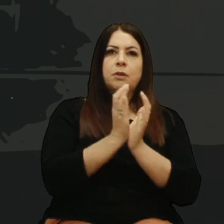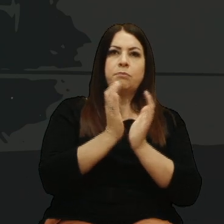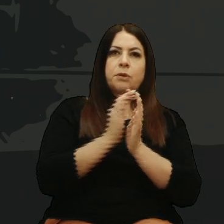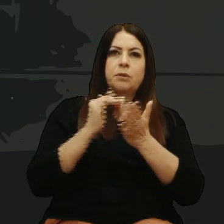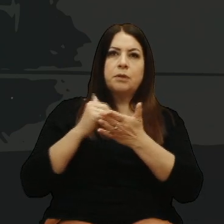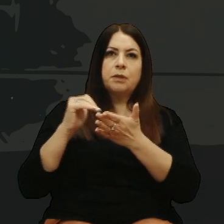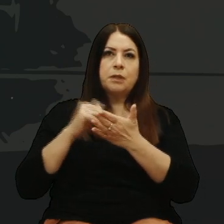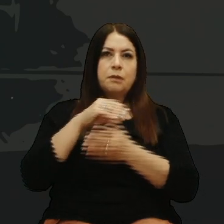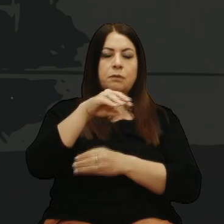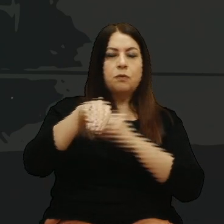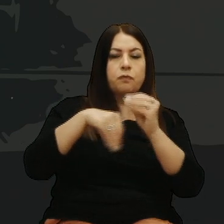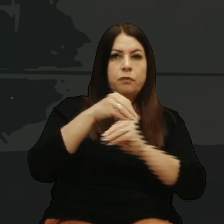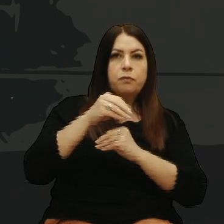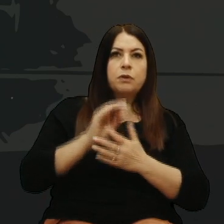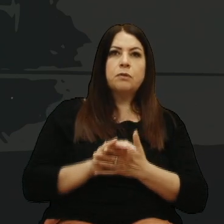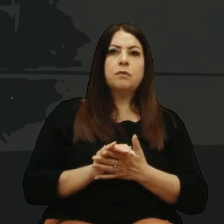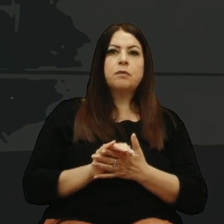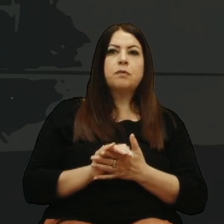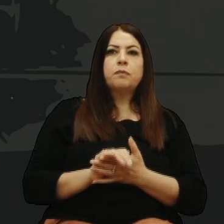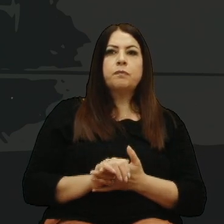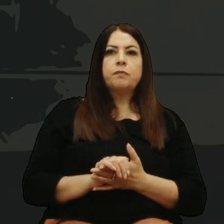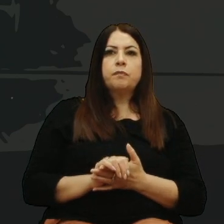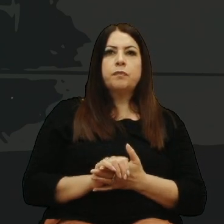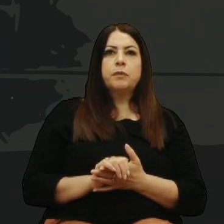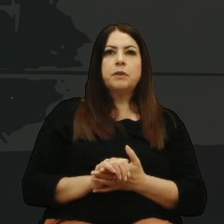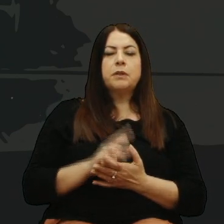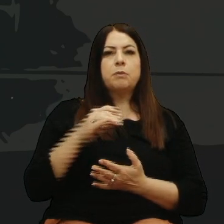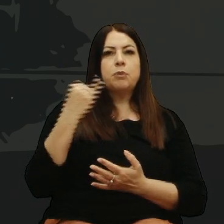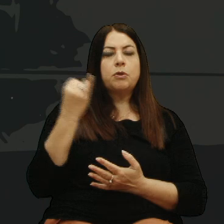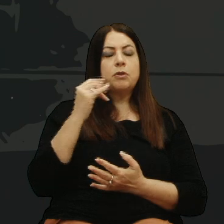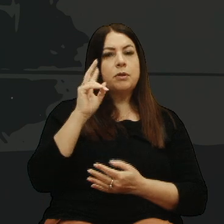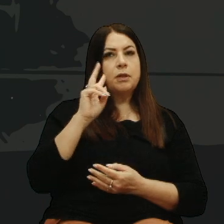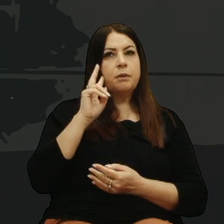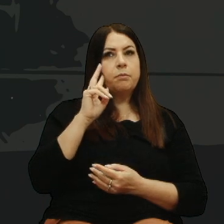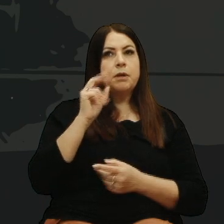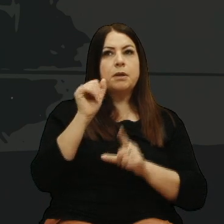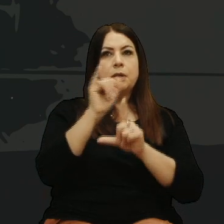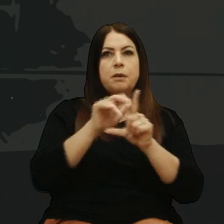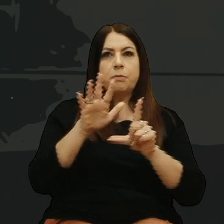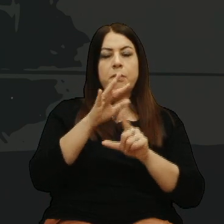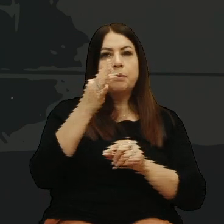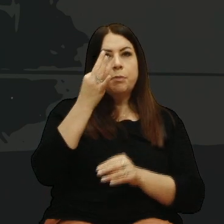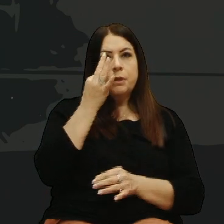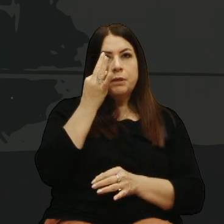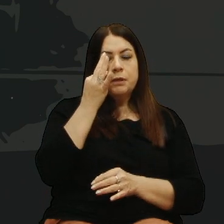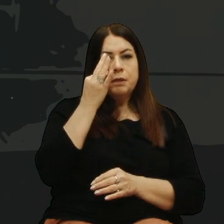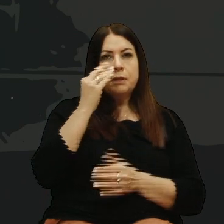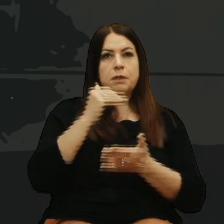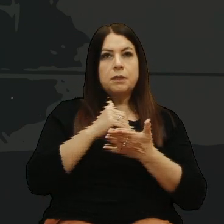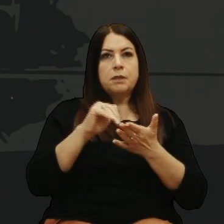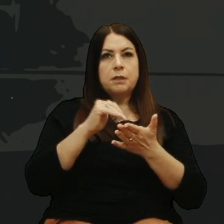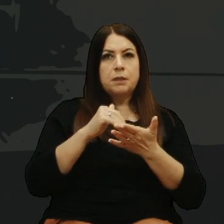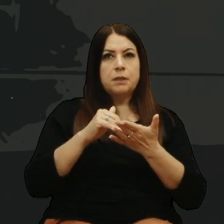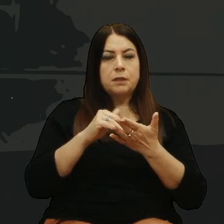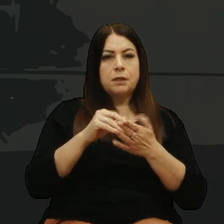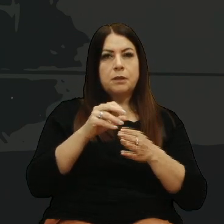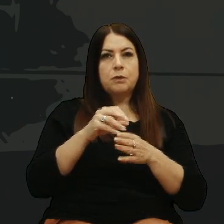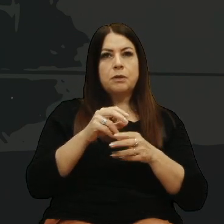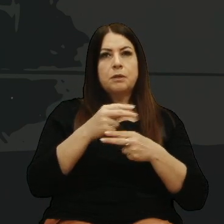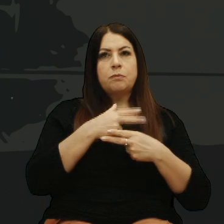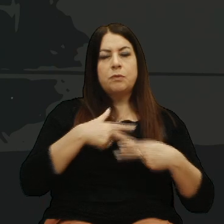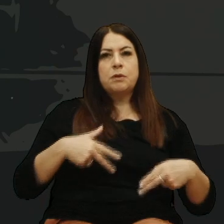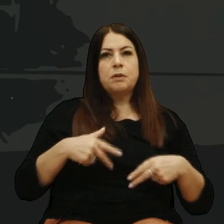secretários envolvidos, e do qual vale lembrar ali, conforme está na imagem, a presença do nosso secretário de Trânsito e Mobilidade